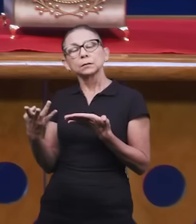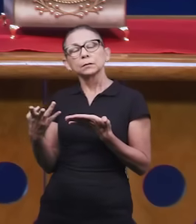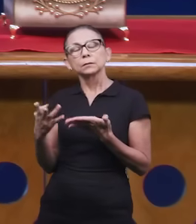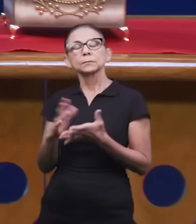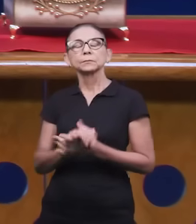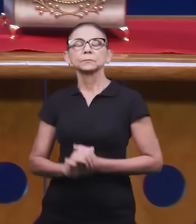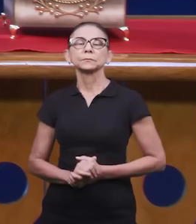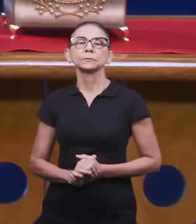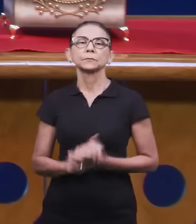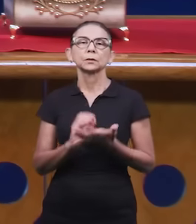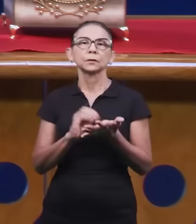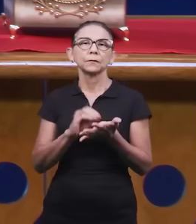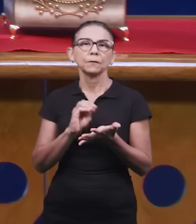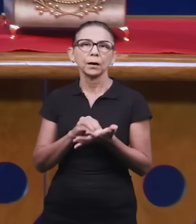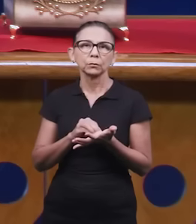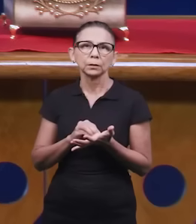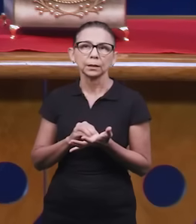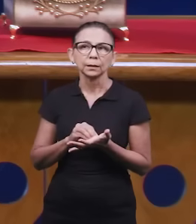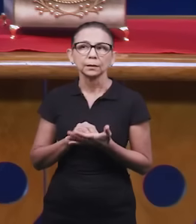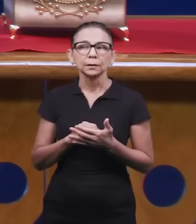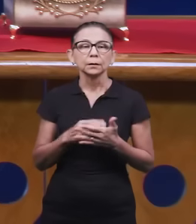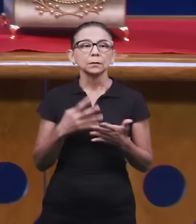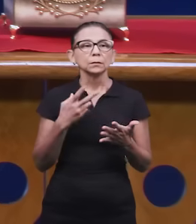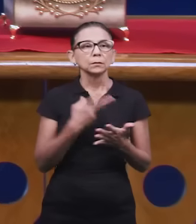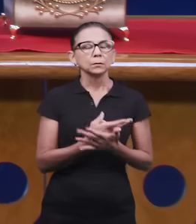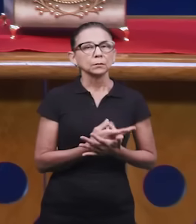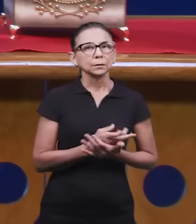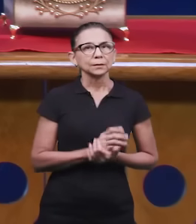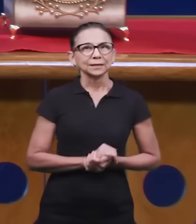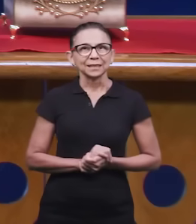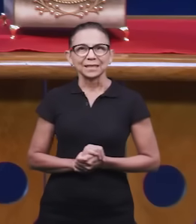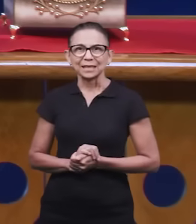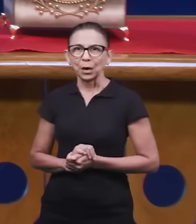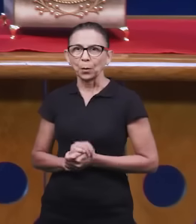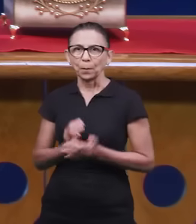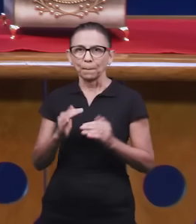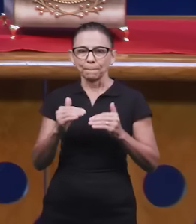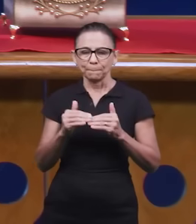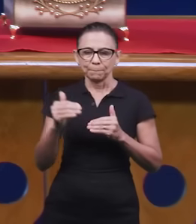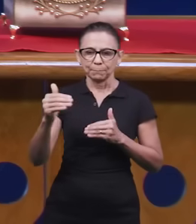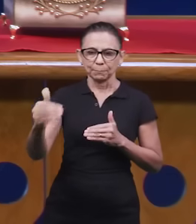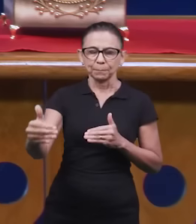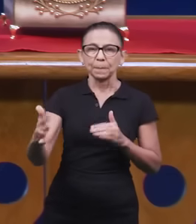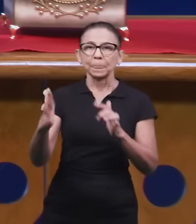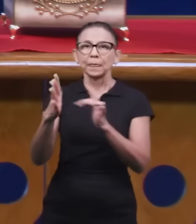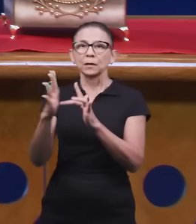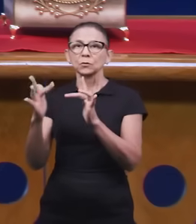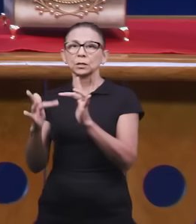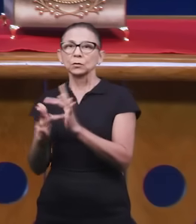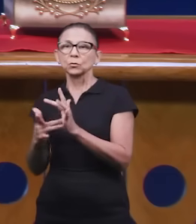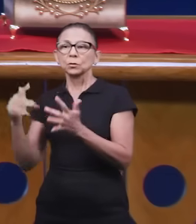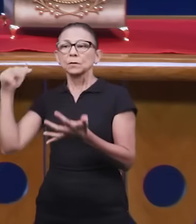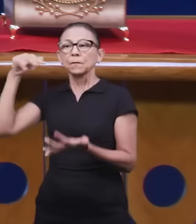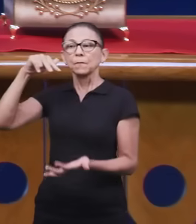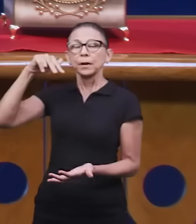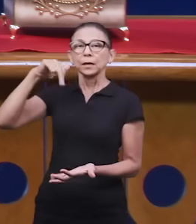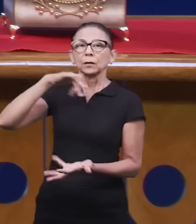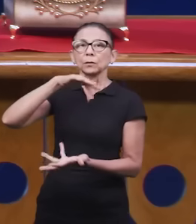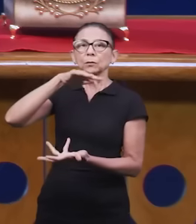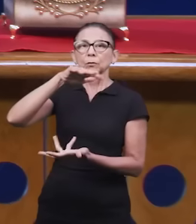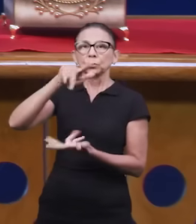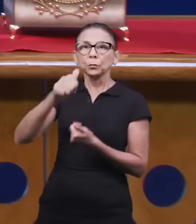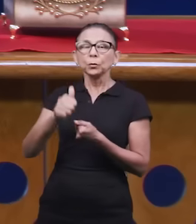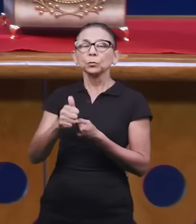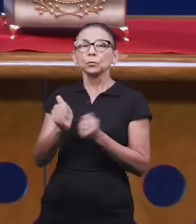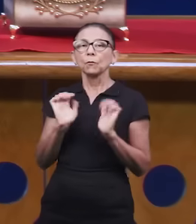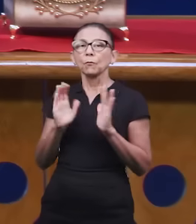Mas o que aconteceu? Jesus, homem, veio, que era o Messias, para Israel.